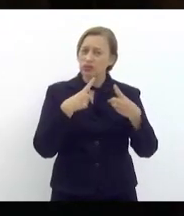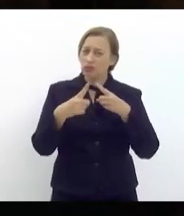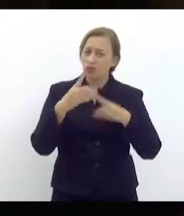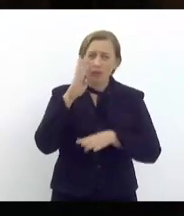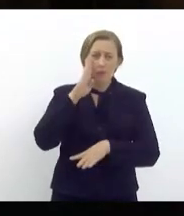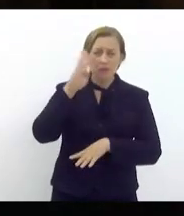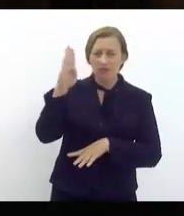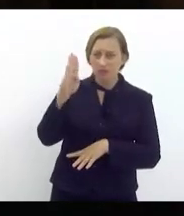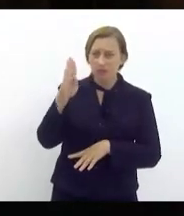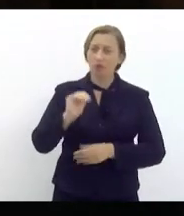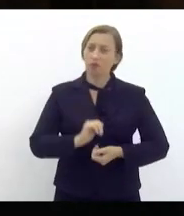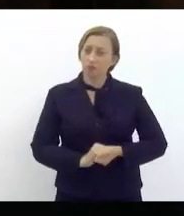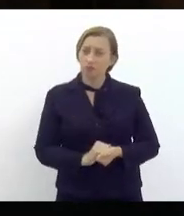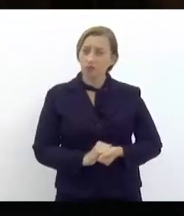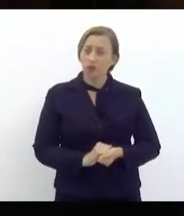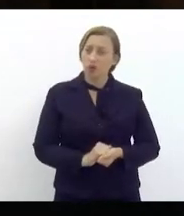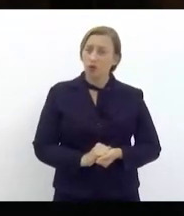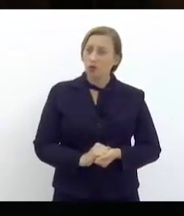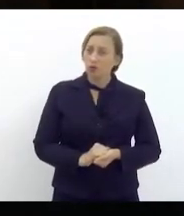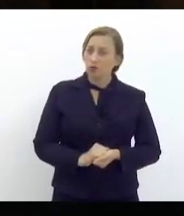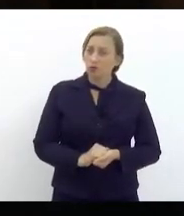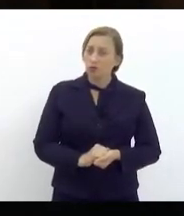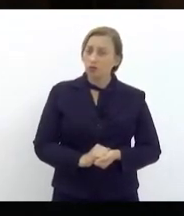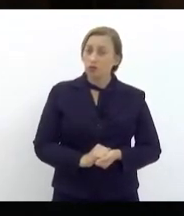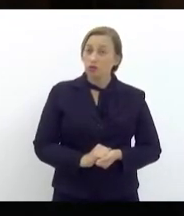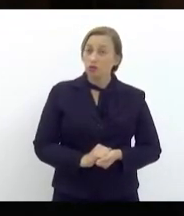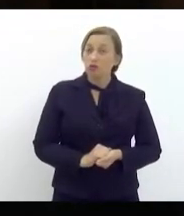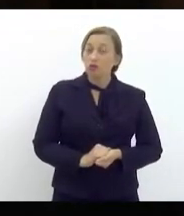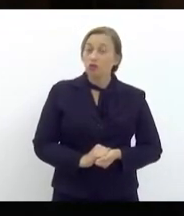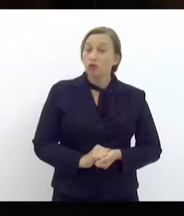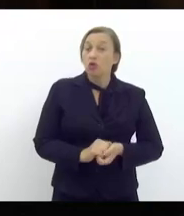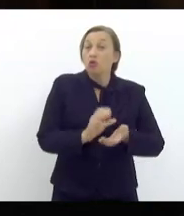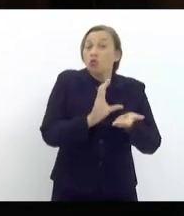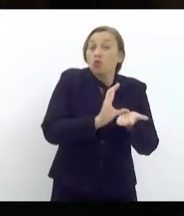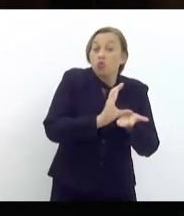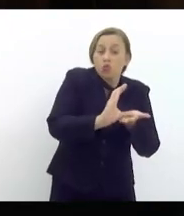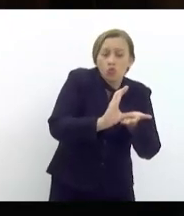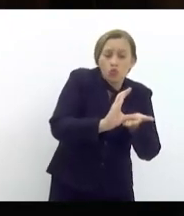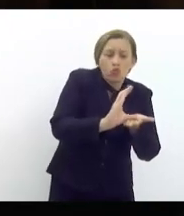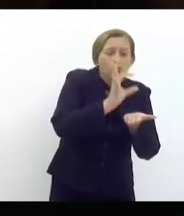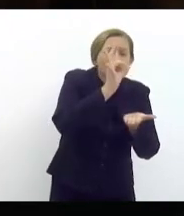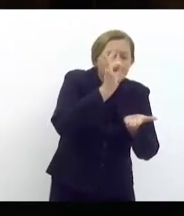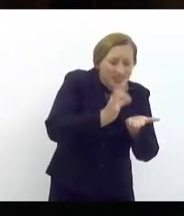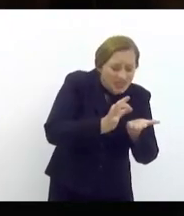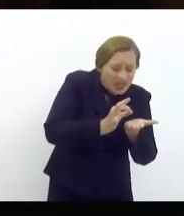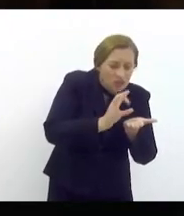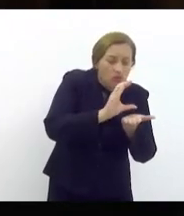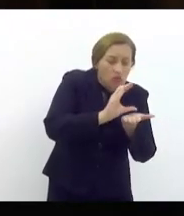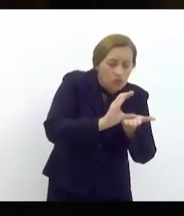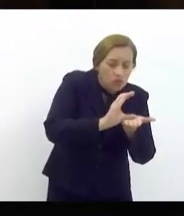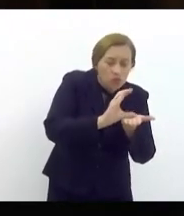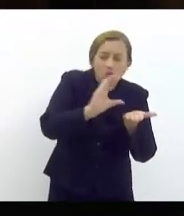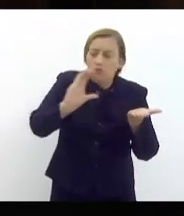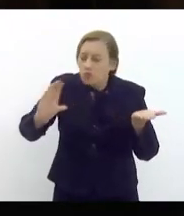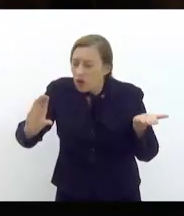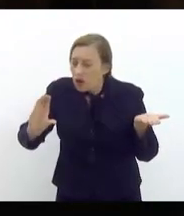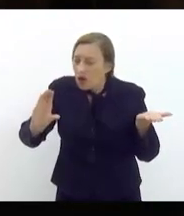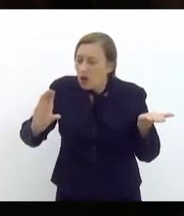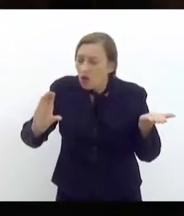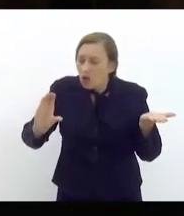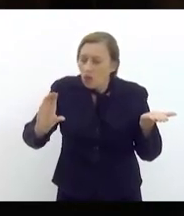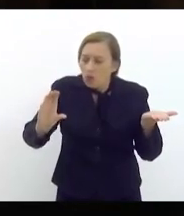fundamental. Onde alocar os recursos disponíveis no Estado do Rio de Janeiro?